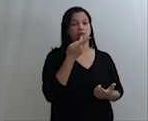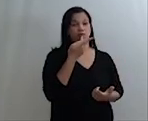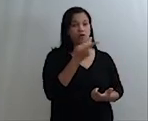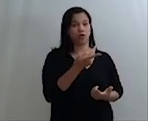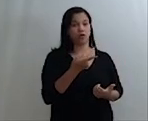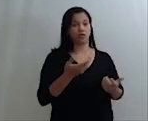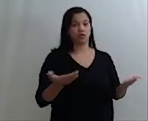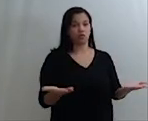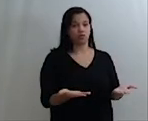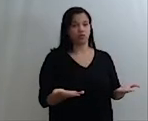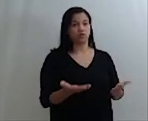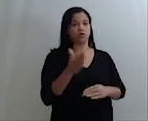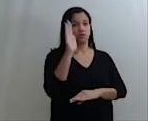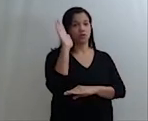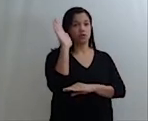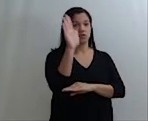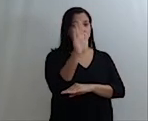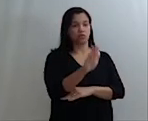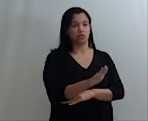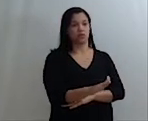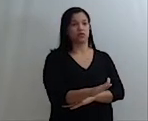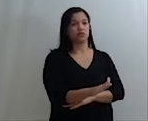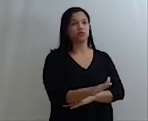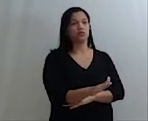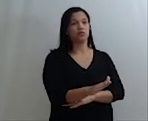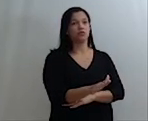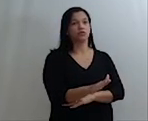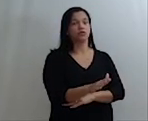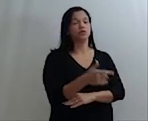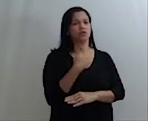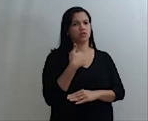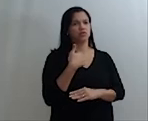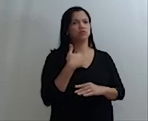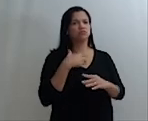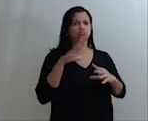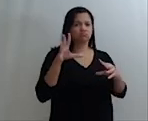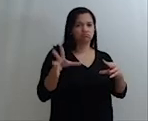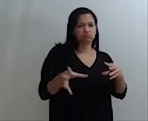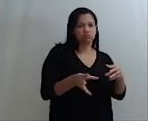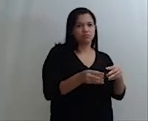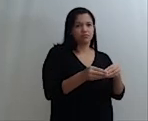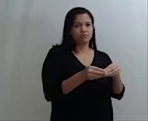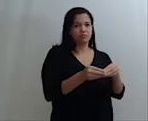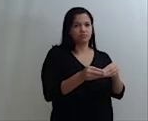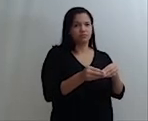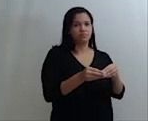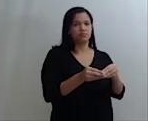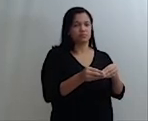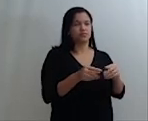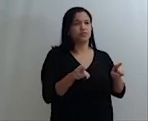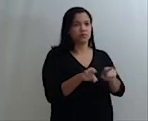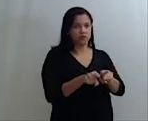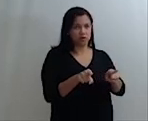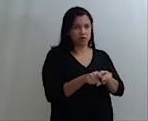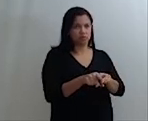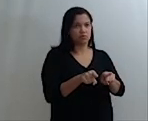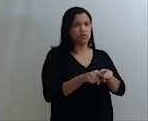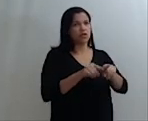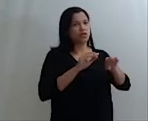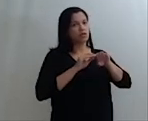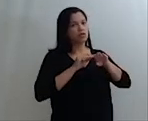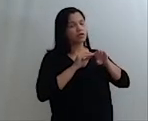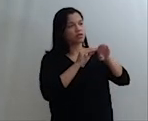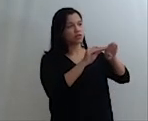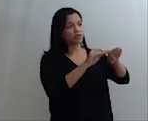tarde e eu gostaria apenas de acrescentar Ministro Rogério que também fosse levado a conhecimento da Defensoria